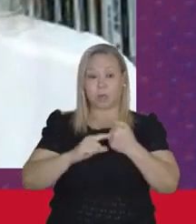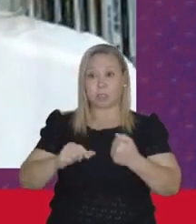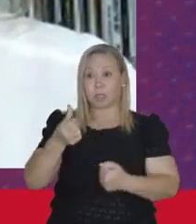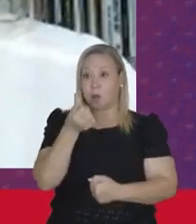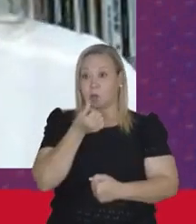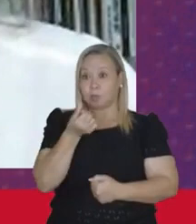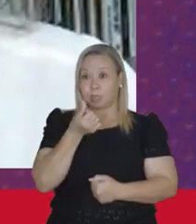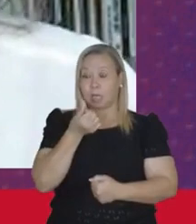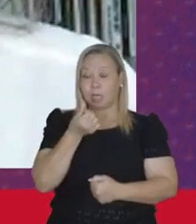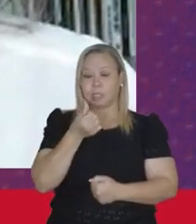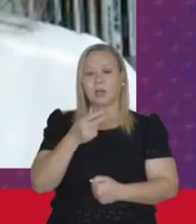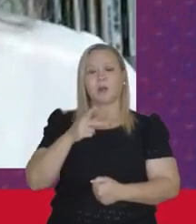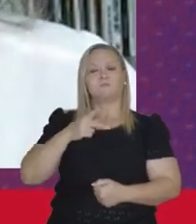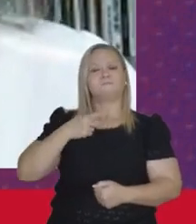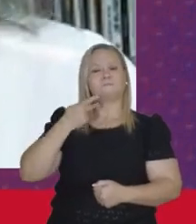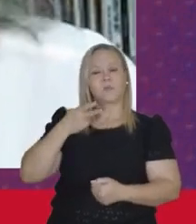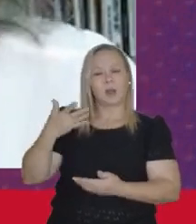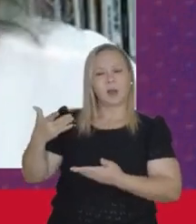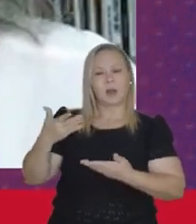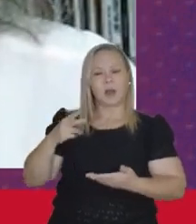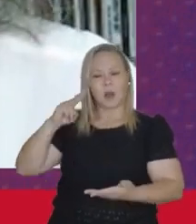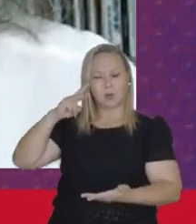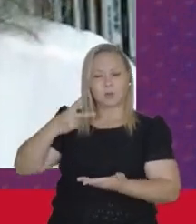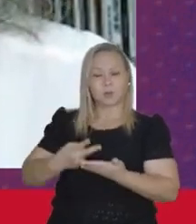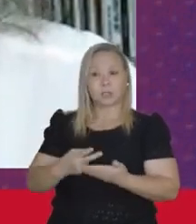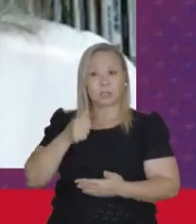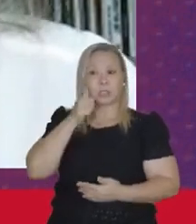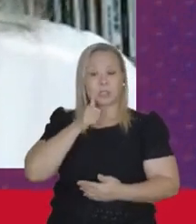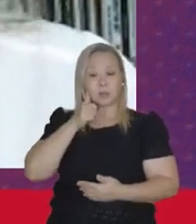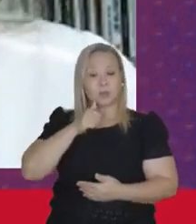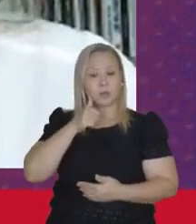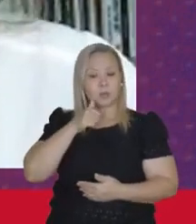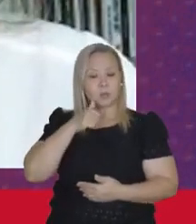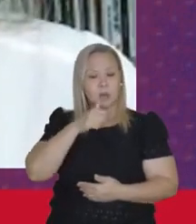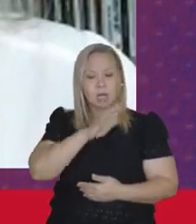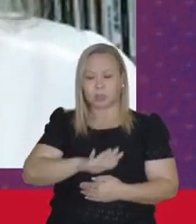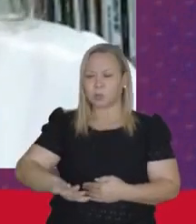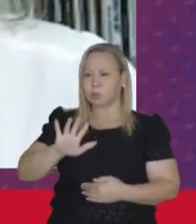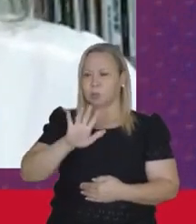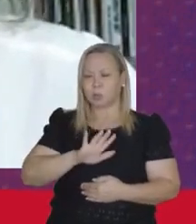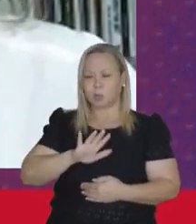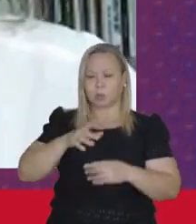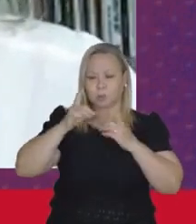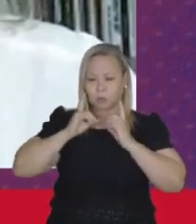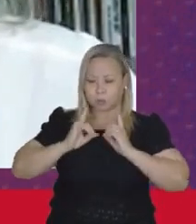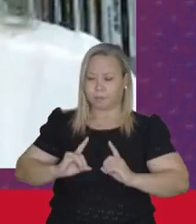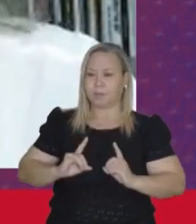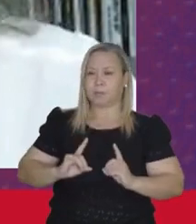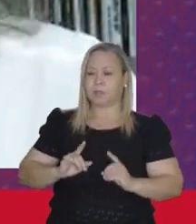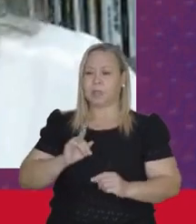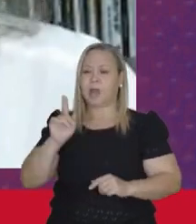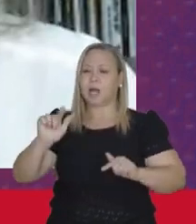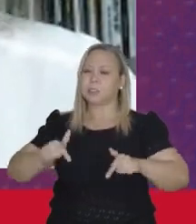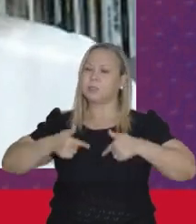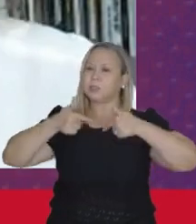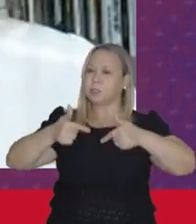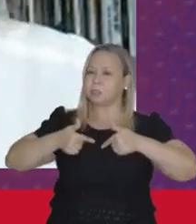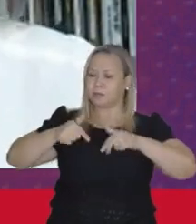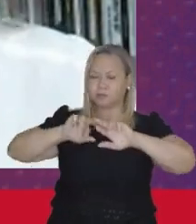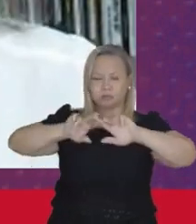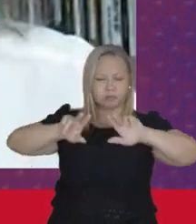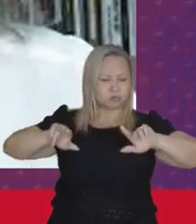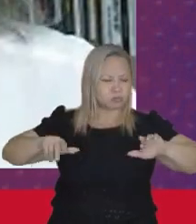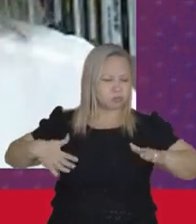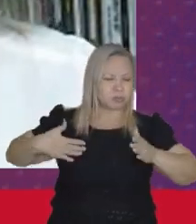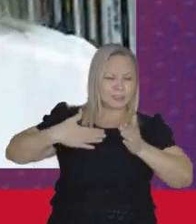traz o reconhecimento de que as mulheres e meninas com deficiência, elas enfrentam múltiplas